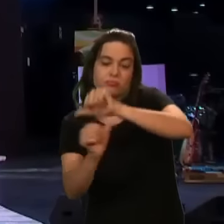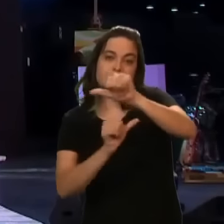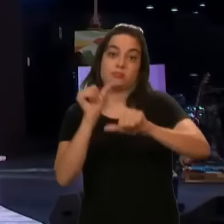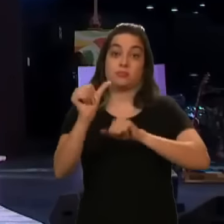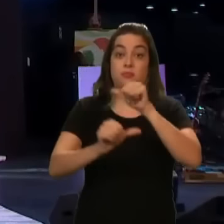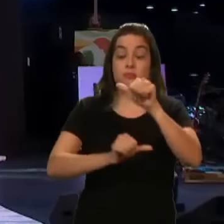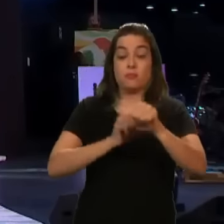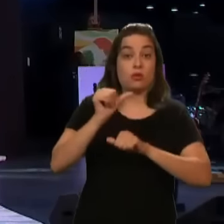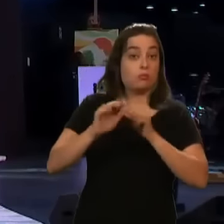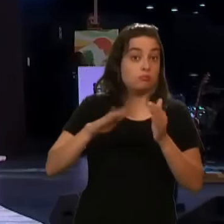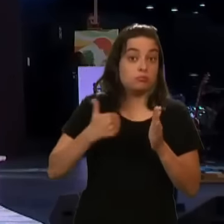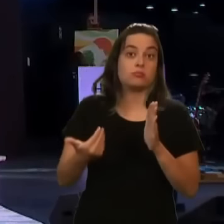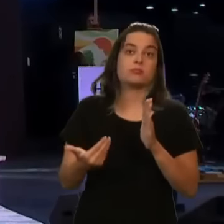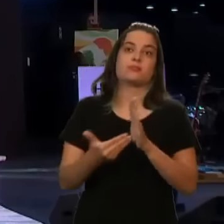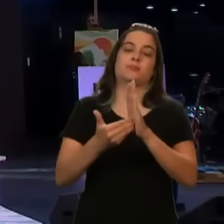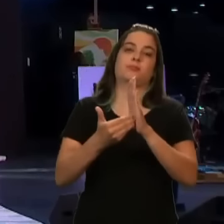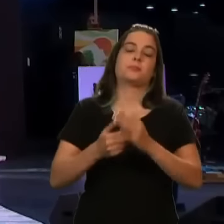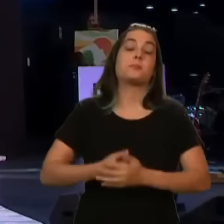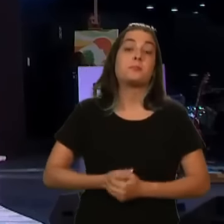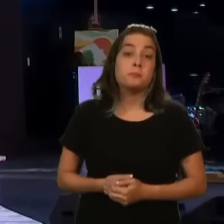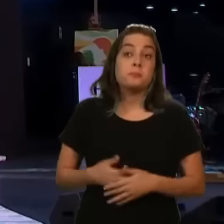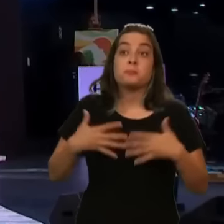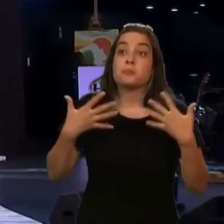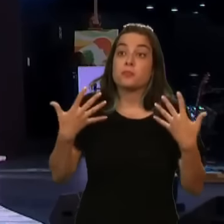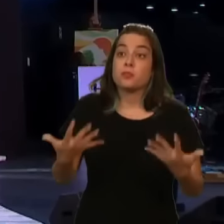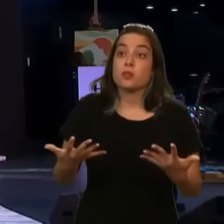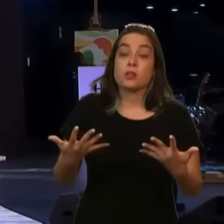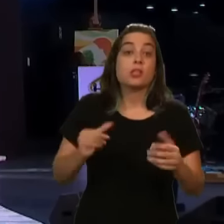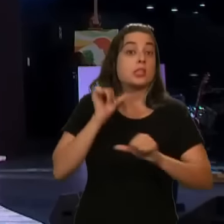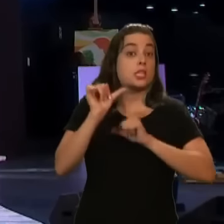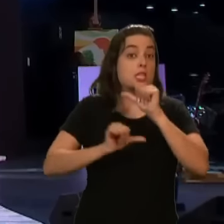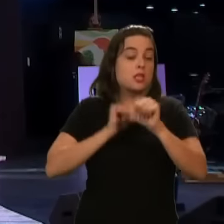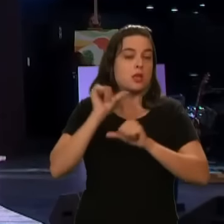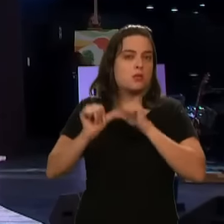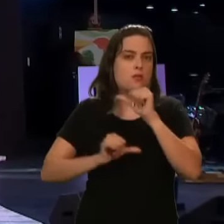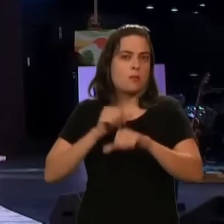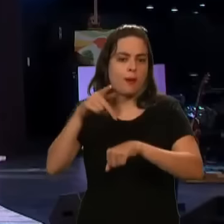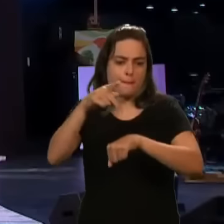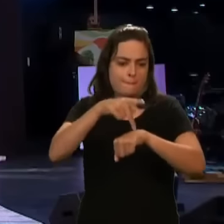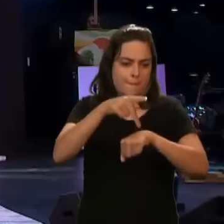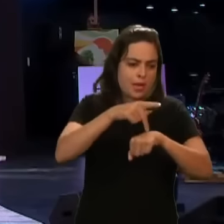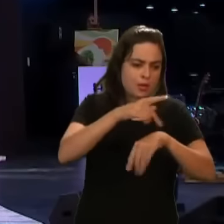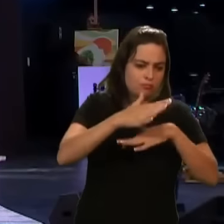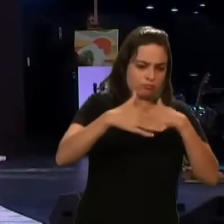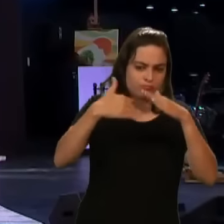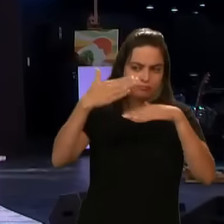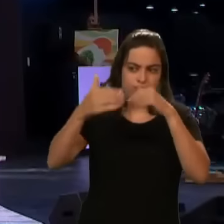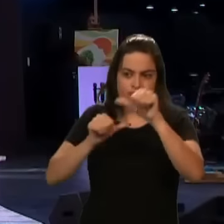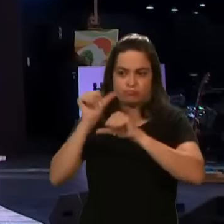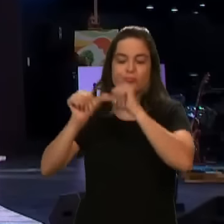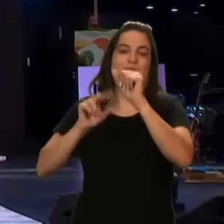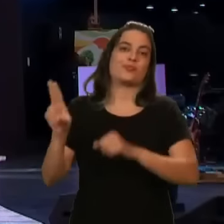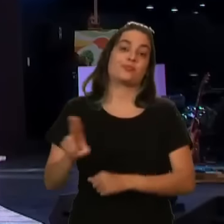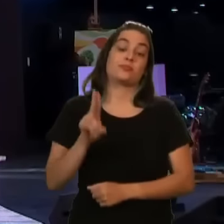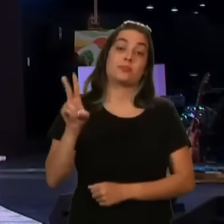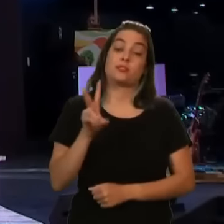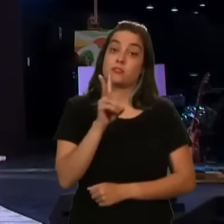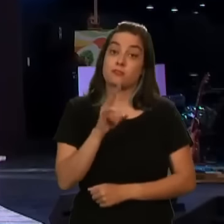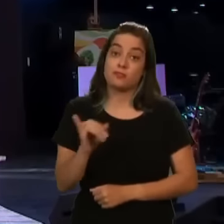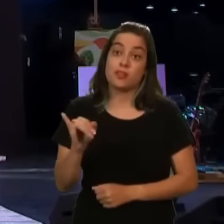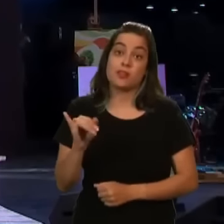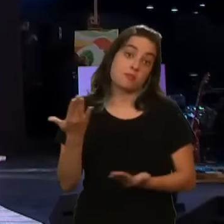os garimpeiros e os lapidários, que tornam, transformam aquela pedra bruta em algo útil, né, de acordo